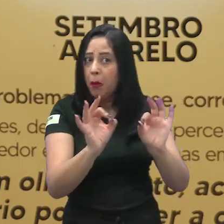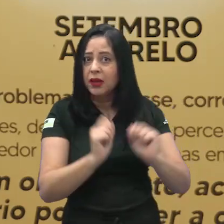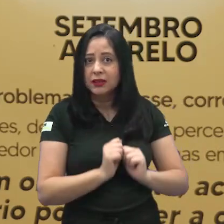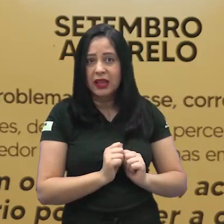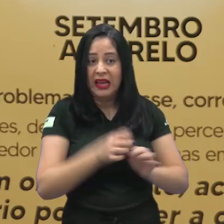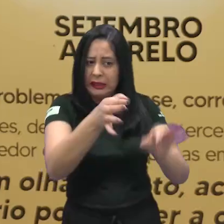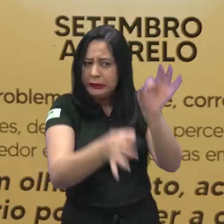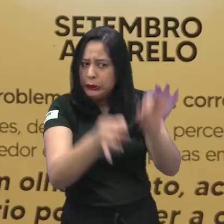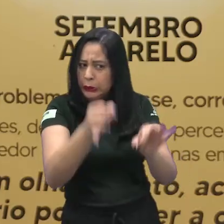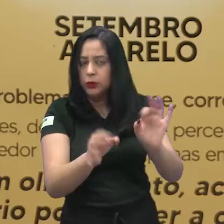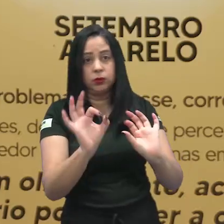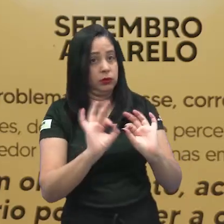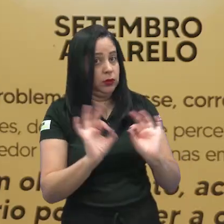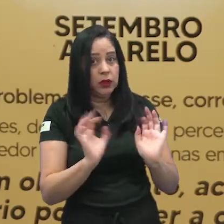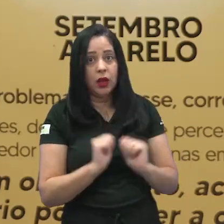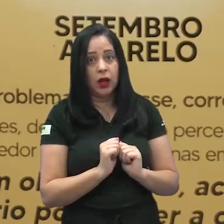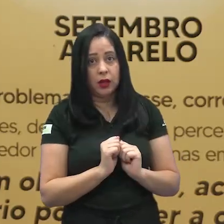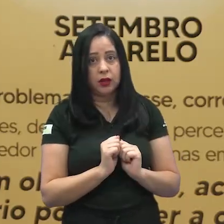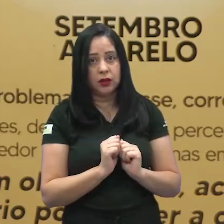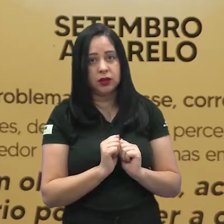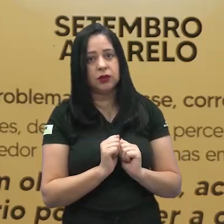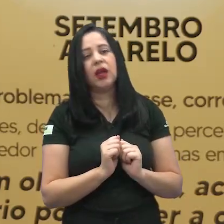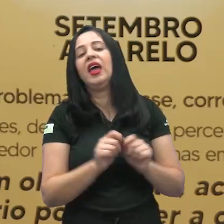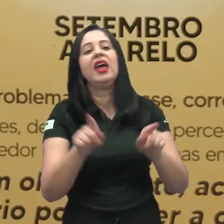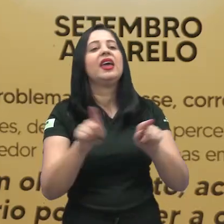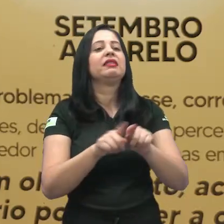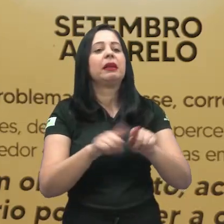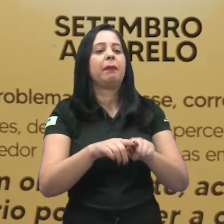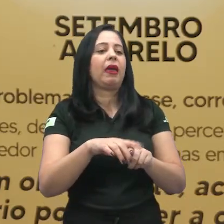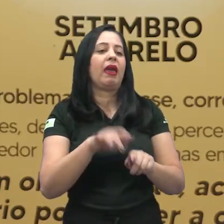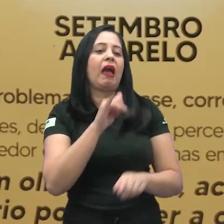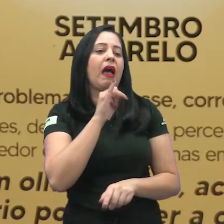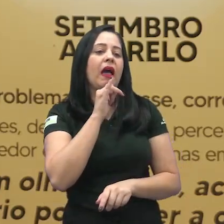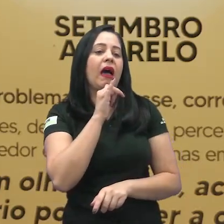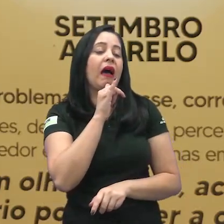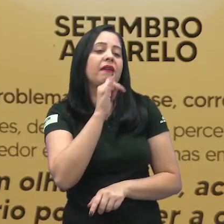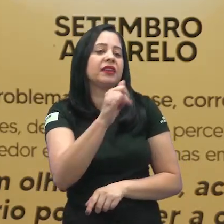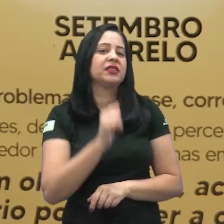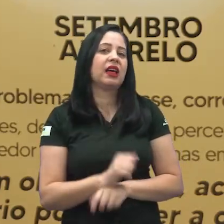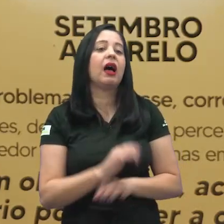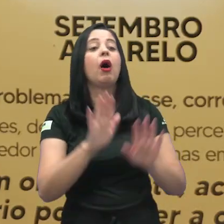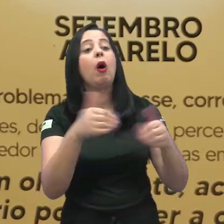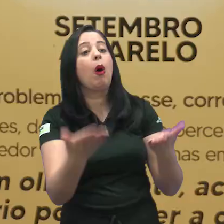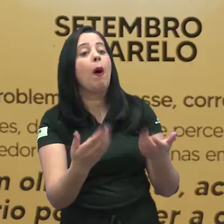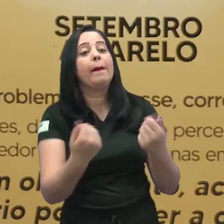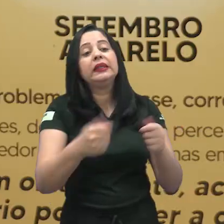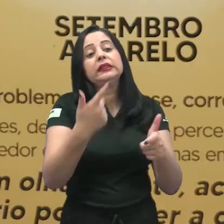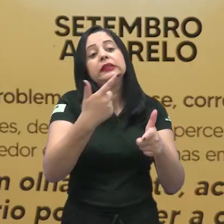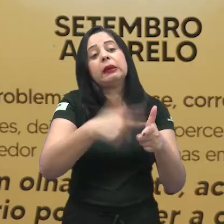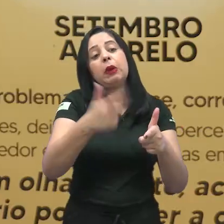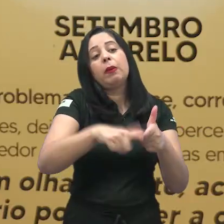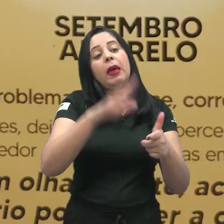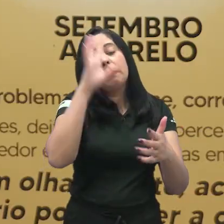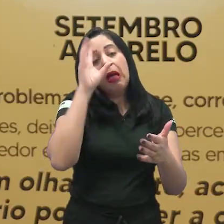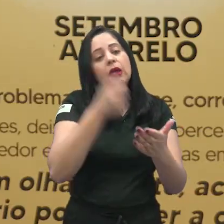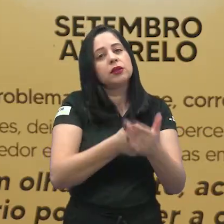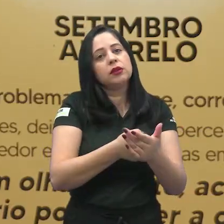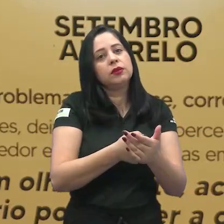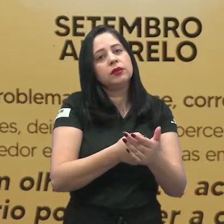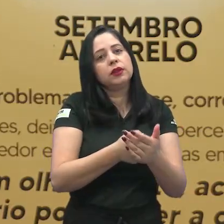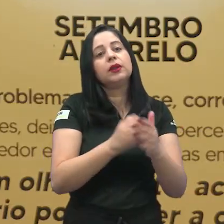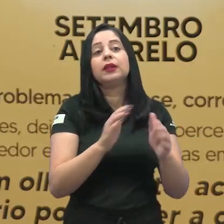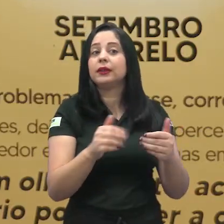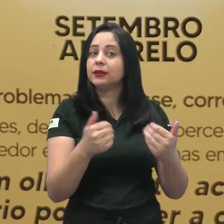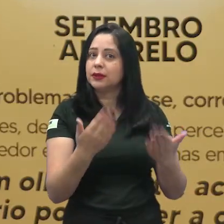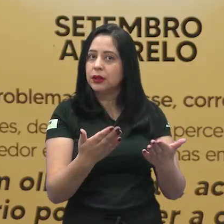algum julgamento, que não dê soluções, né? Porque às vezes a solução de um não serve para o outro, né?